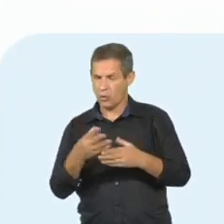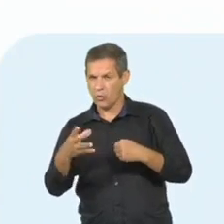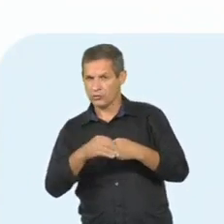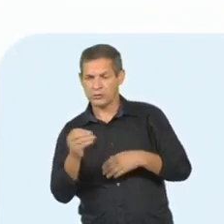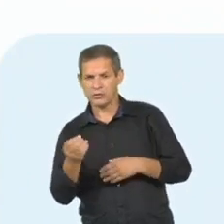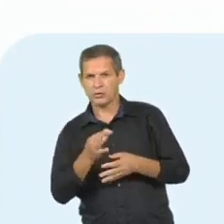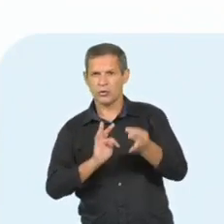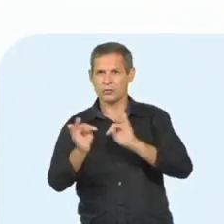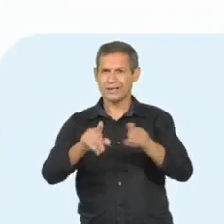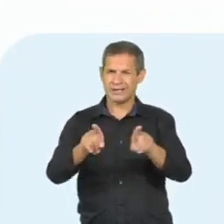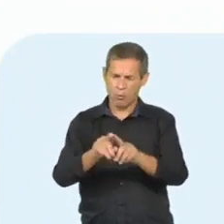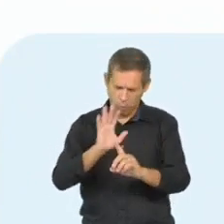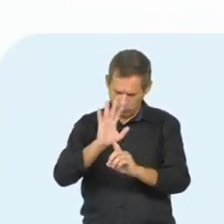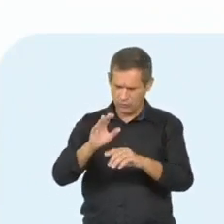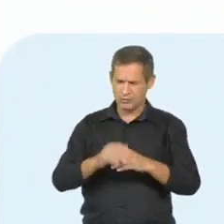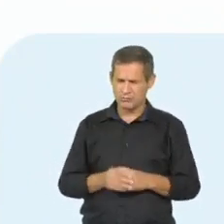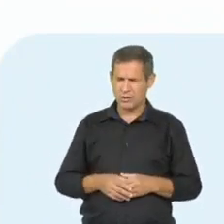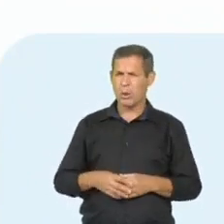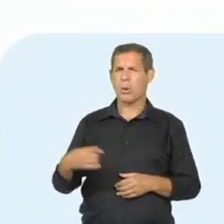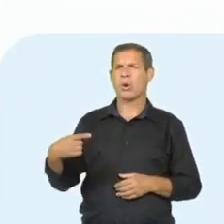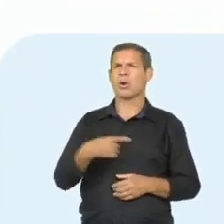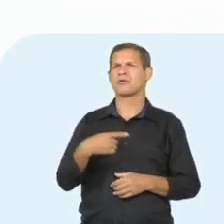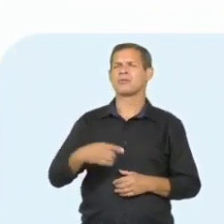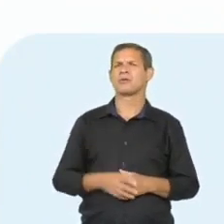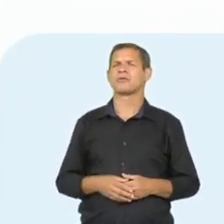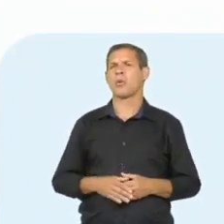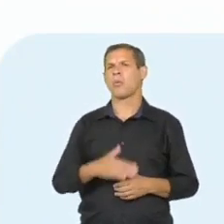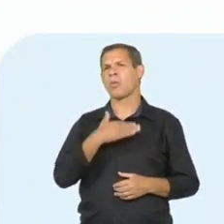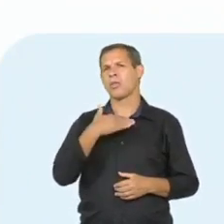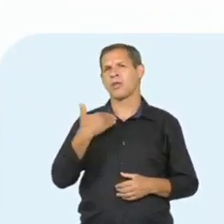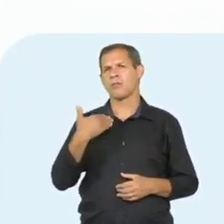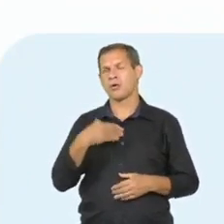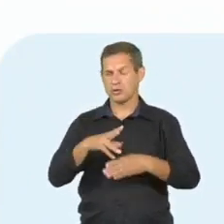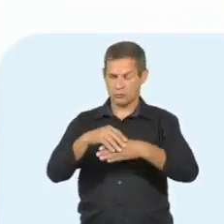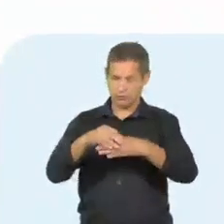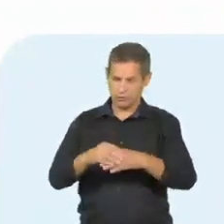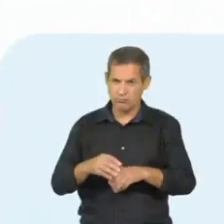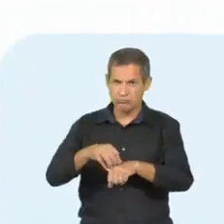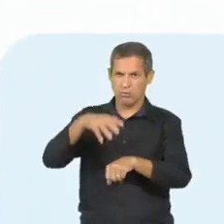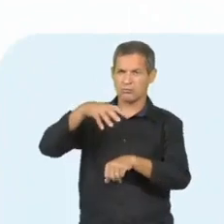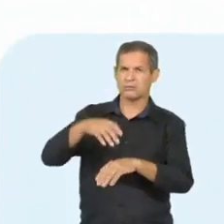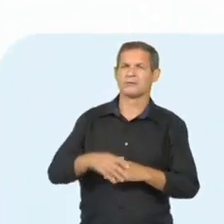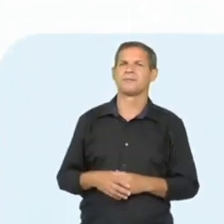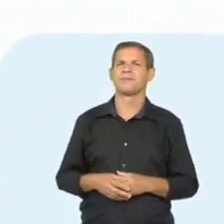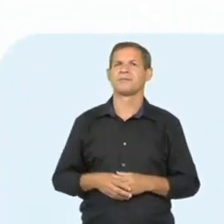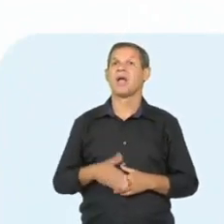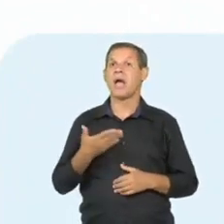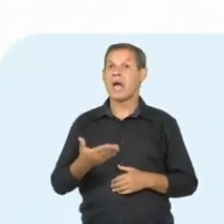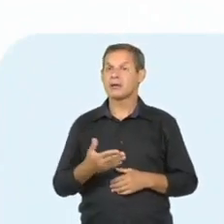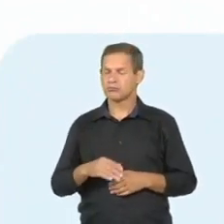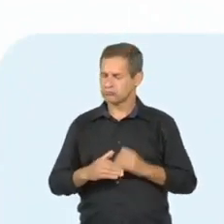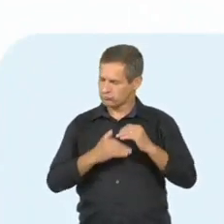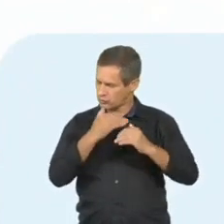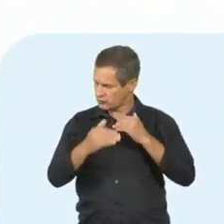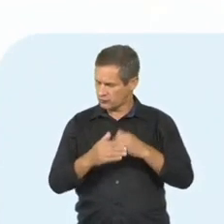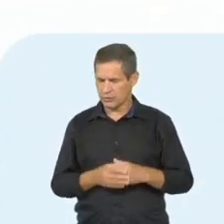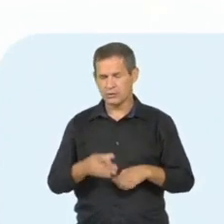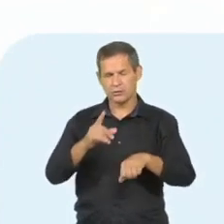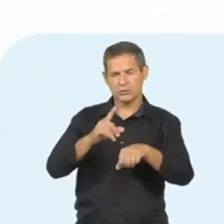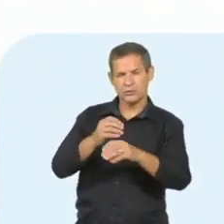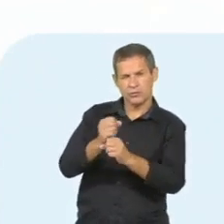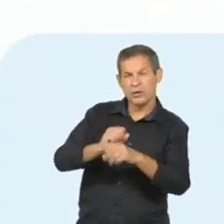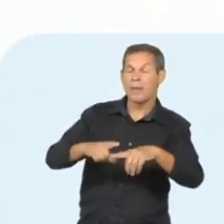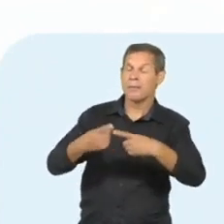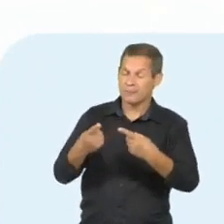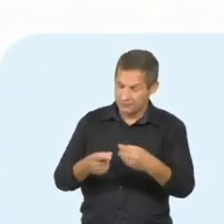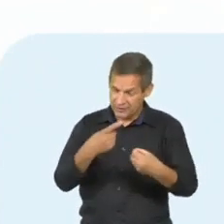tecnologias acarretaram em diminuição da mortalidade por doenças infecciosas. Então, com o decorrer do tempo, né,